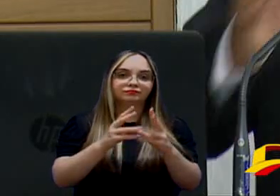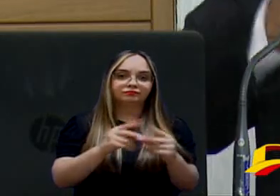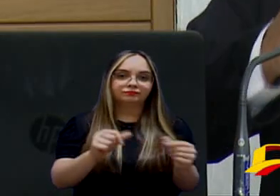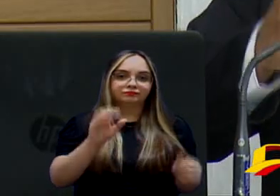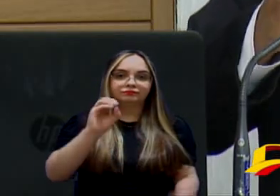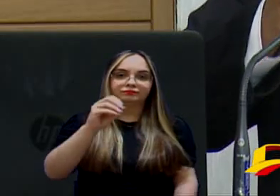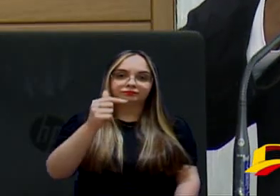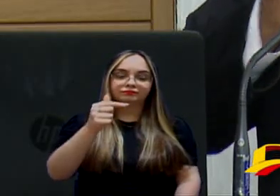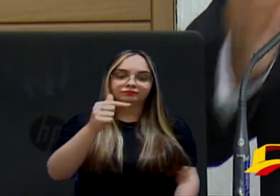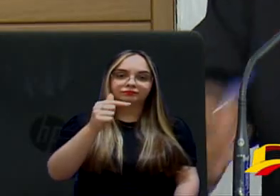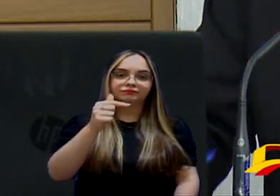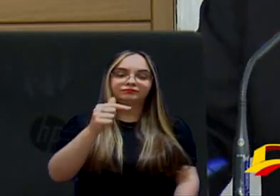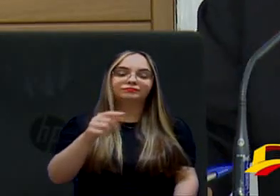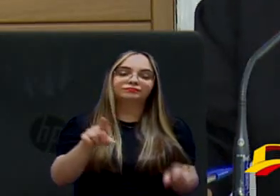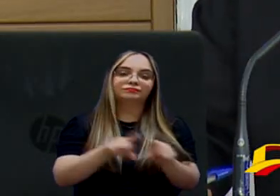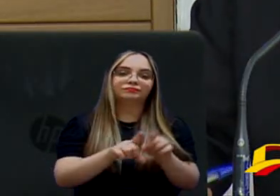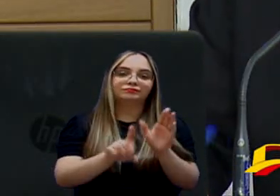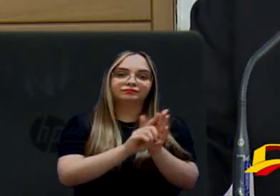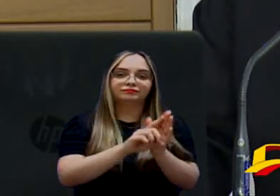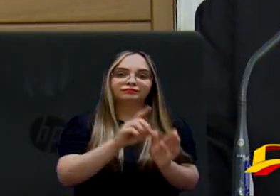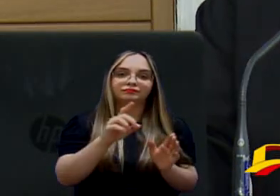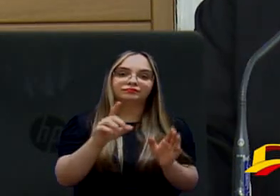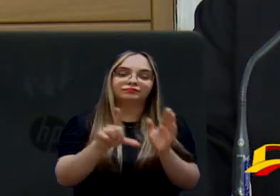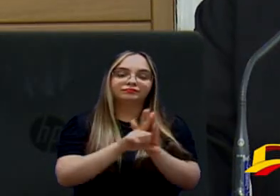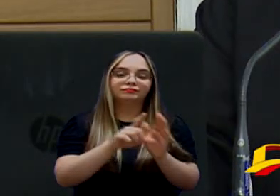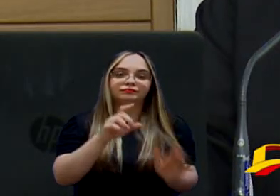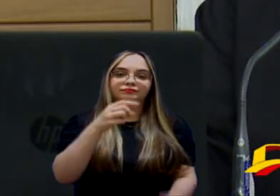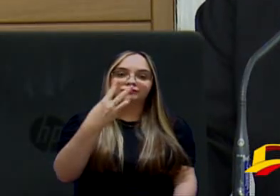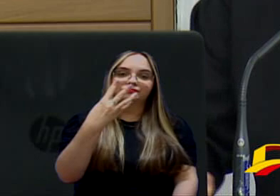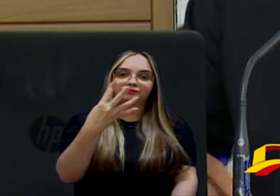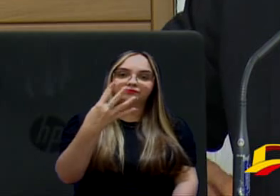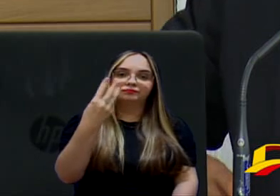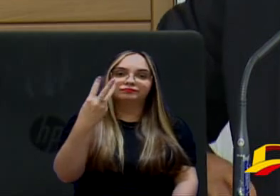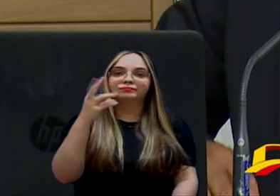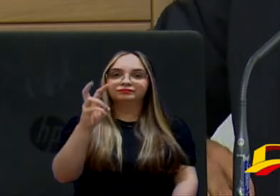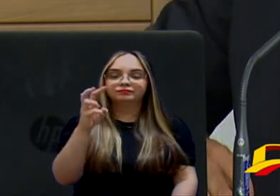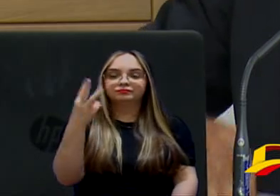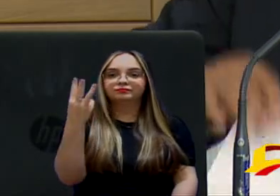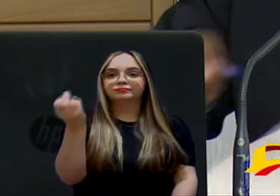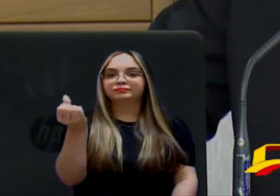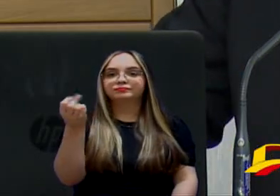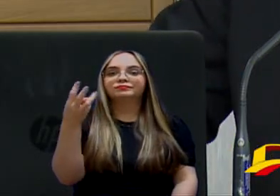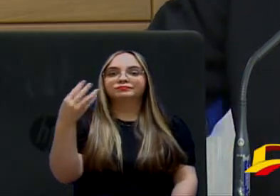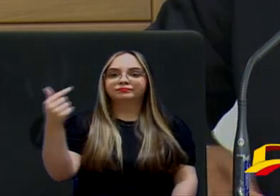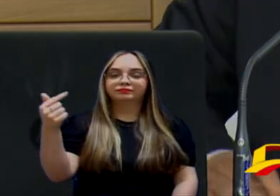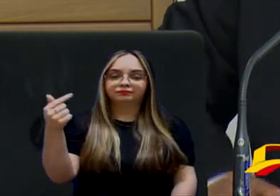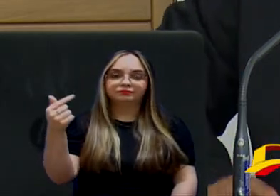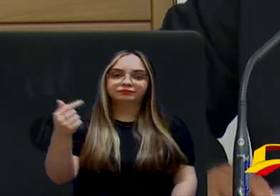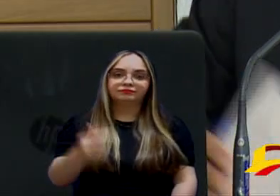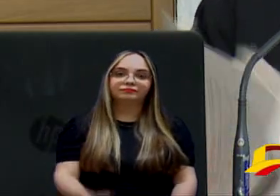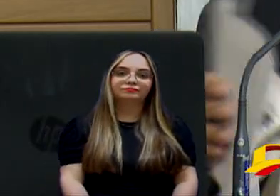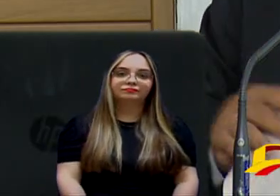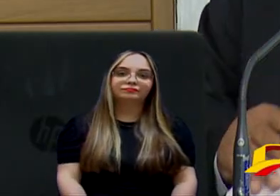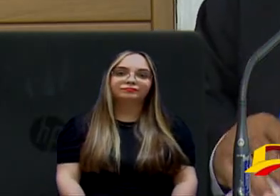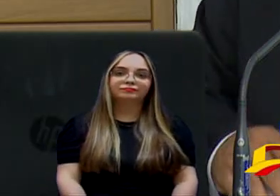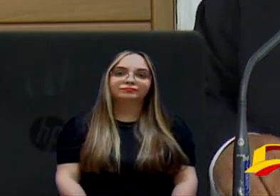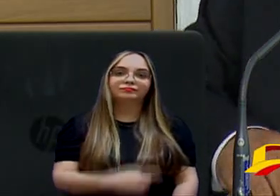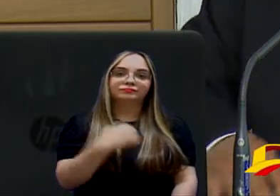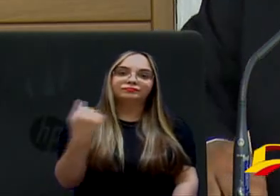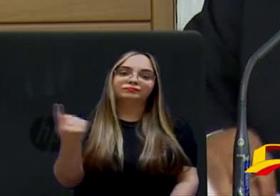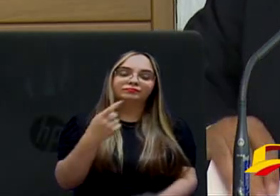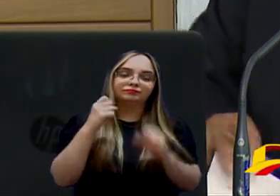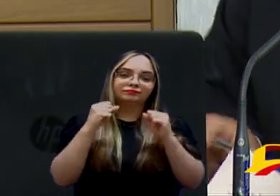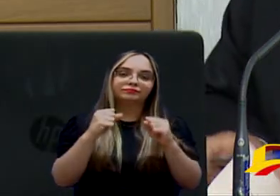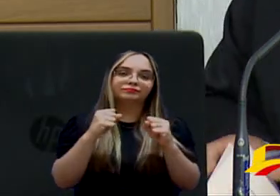projeto decreto legislativo 34 35 36 e 37 nosso Regimento permite a